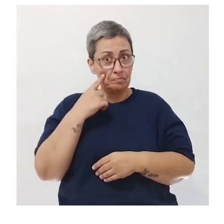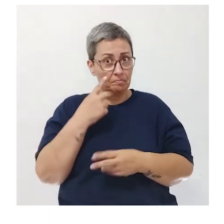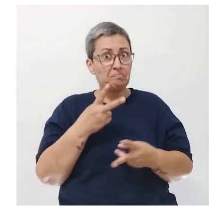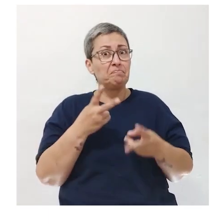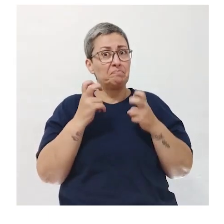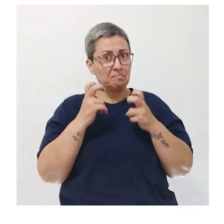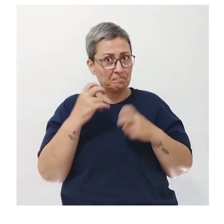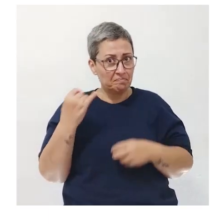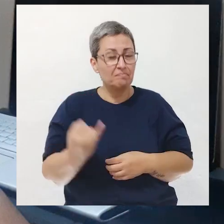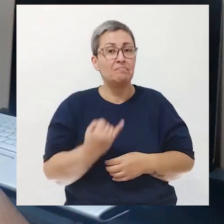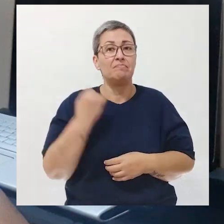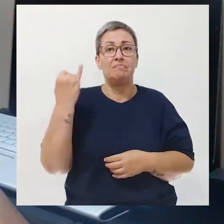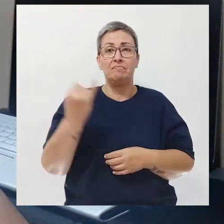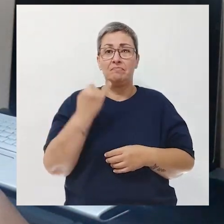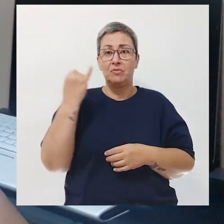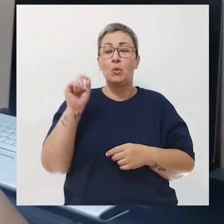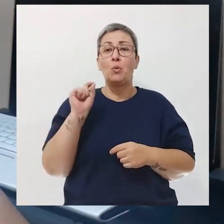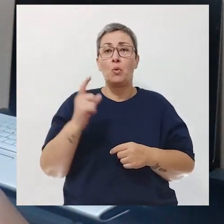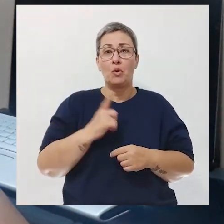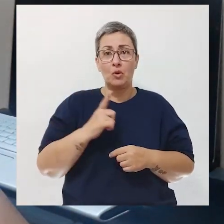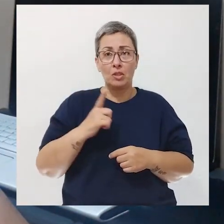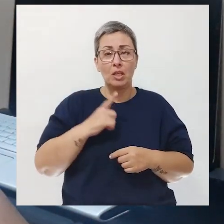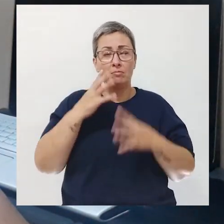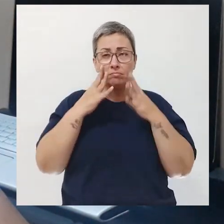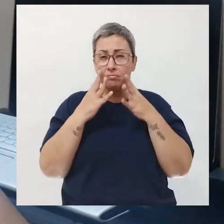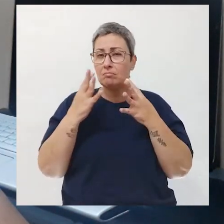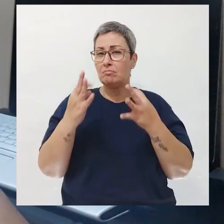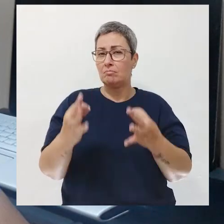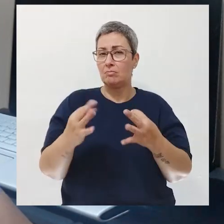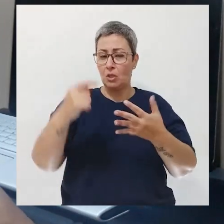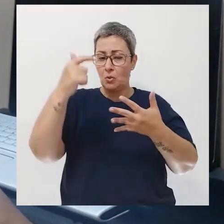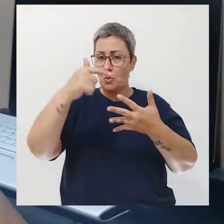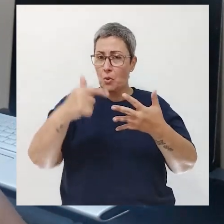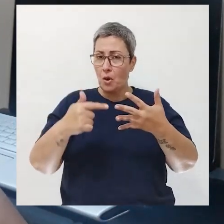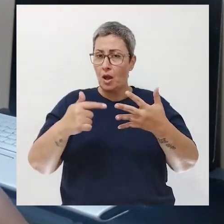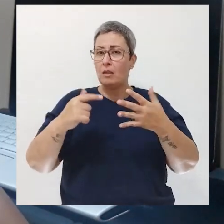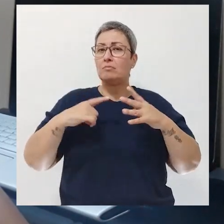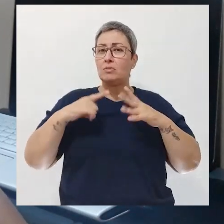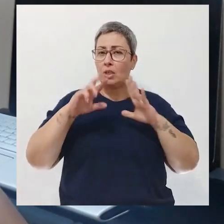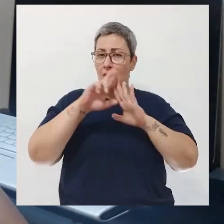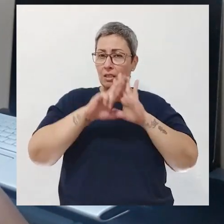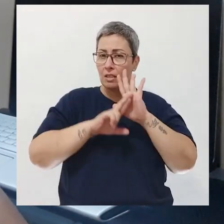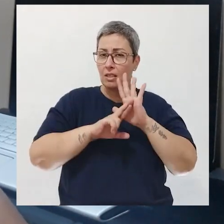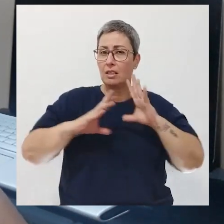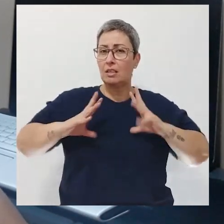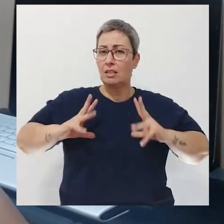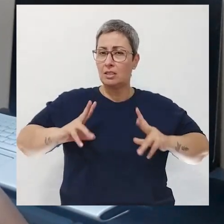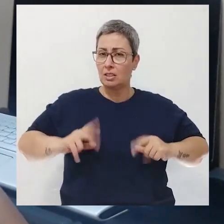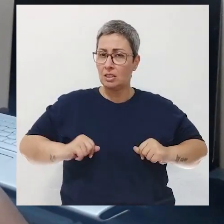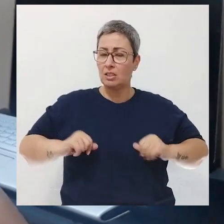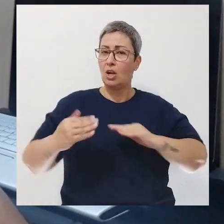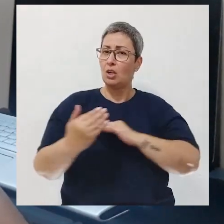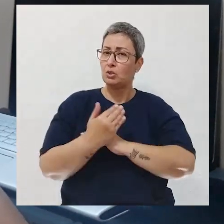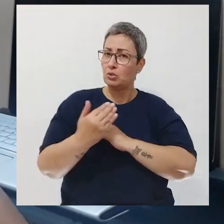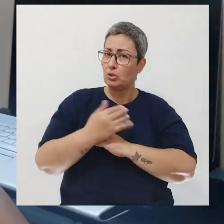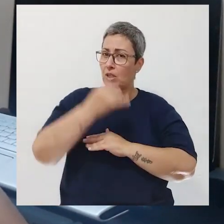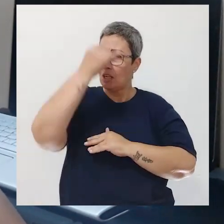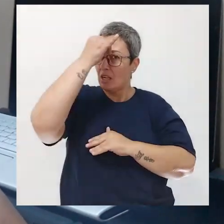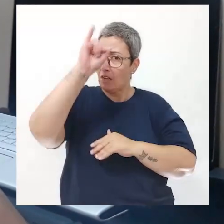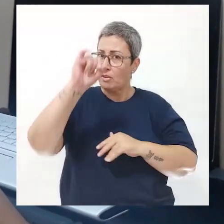esses vírus. Percebeu aí a importância de estarmos sempre atentos às questões do protocolo de